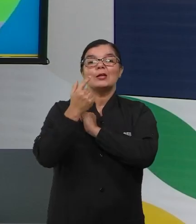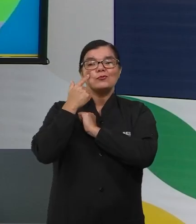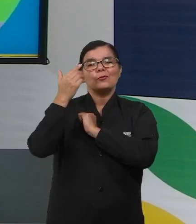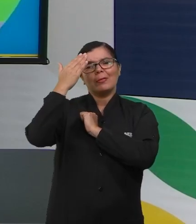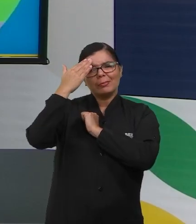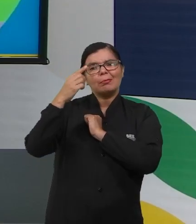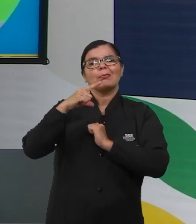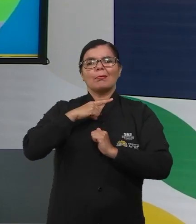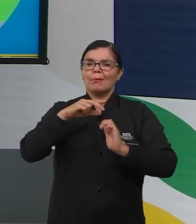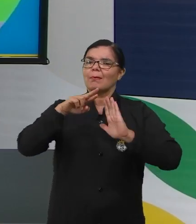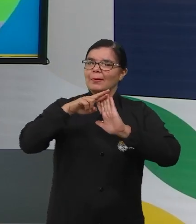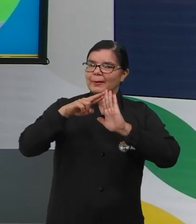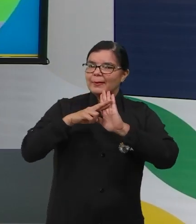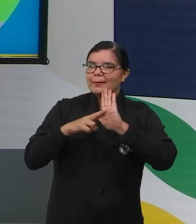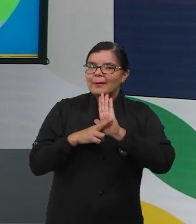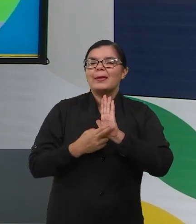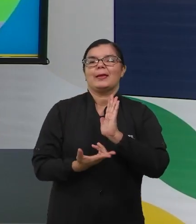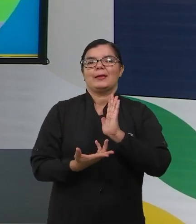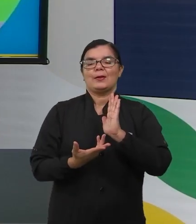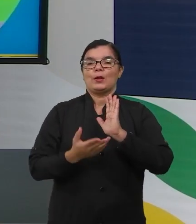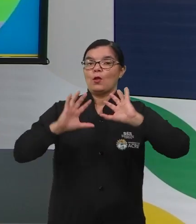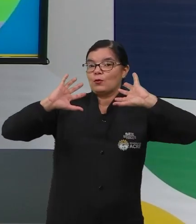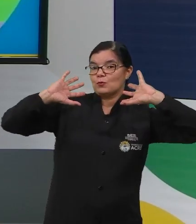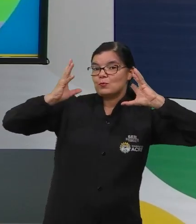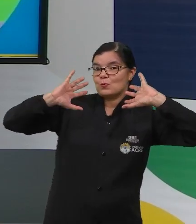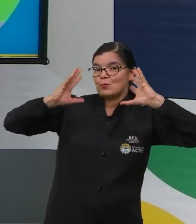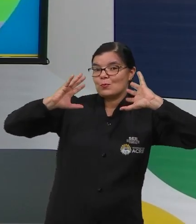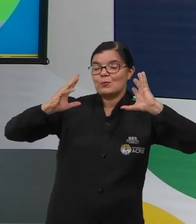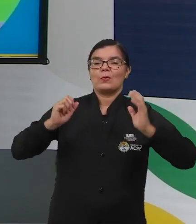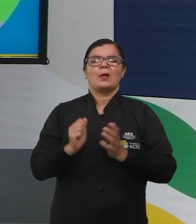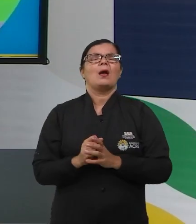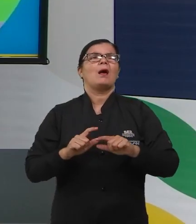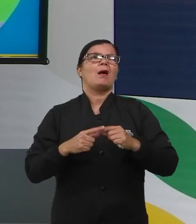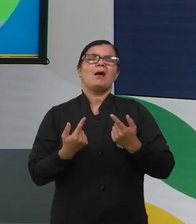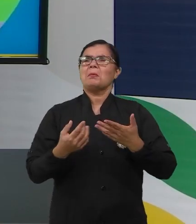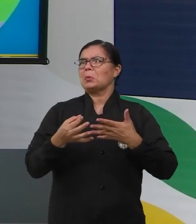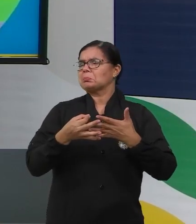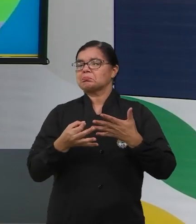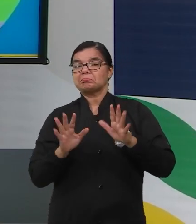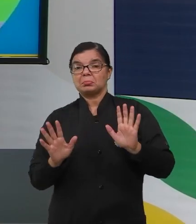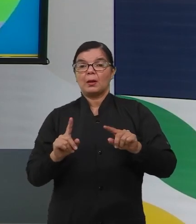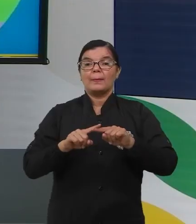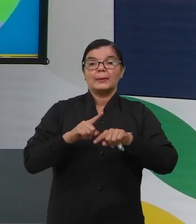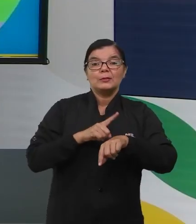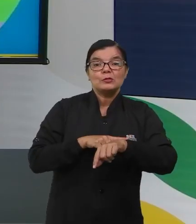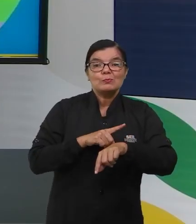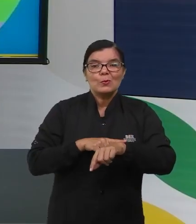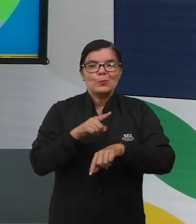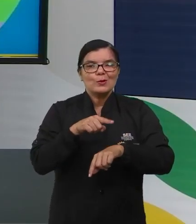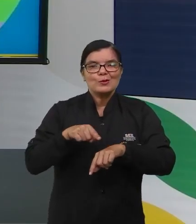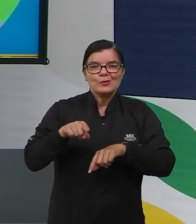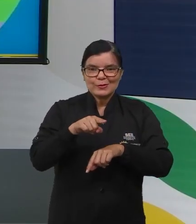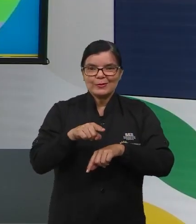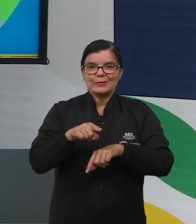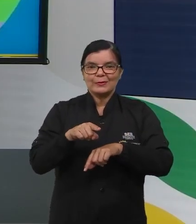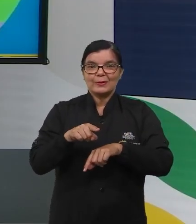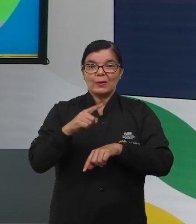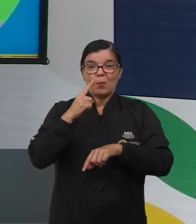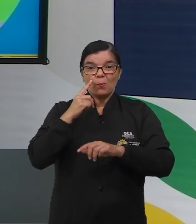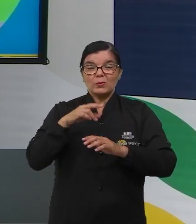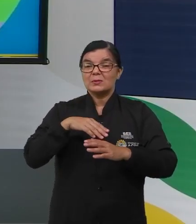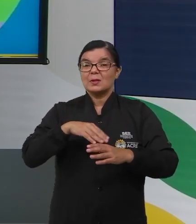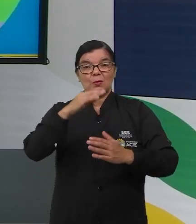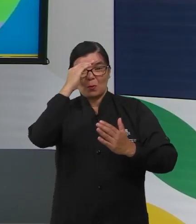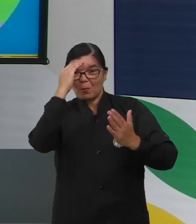que existem regras, por exemplo, as regras do vôlei, as regras... mas isso é muito específico. A partir do momento em que você fere uma